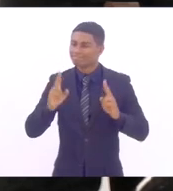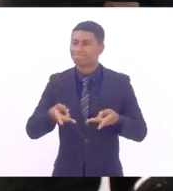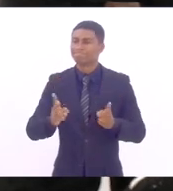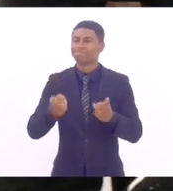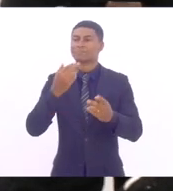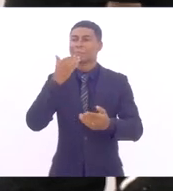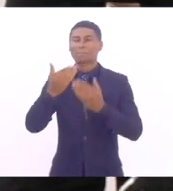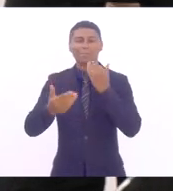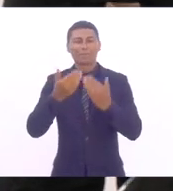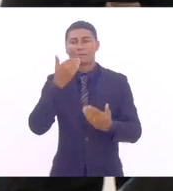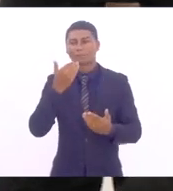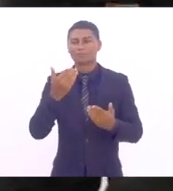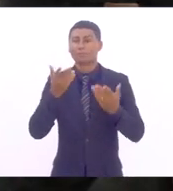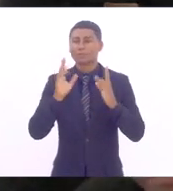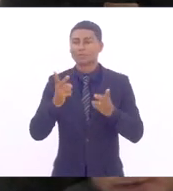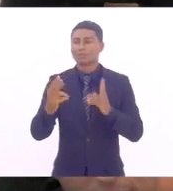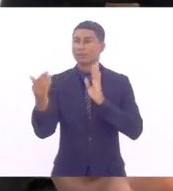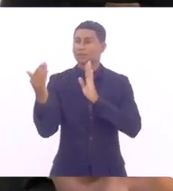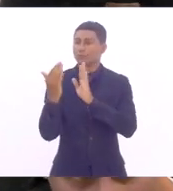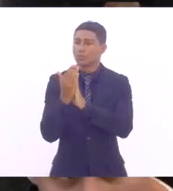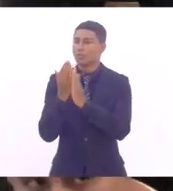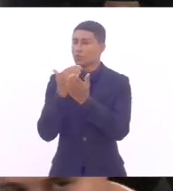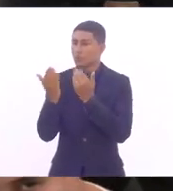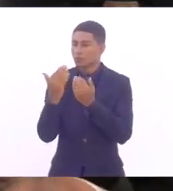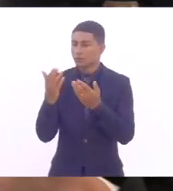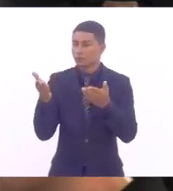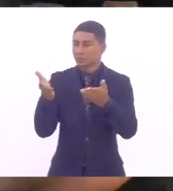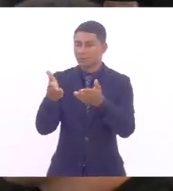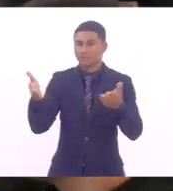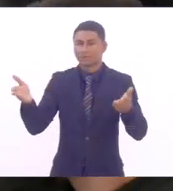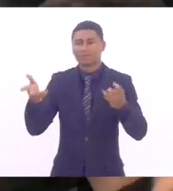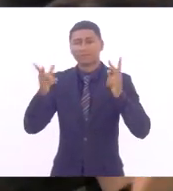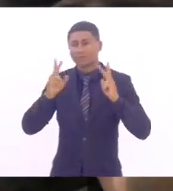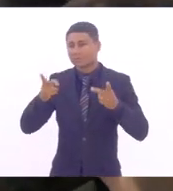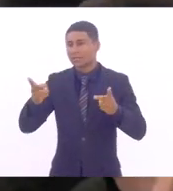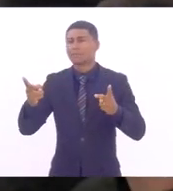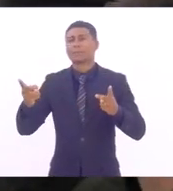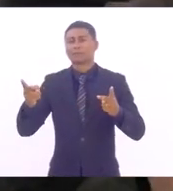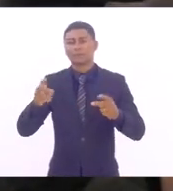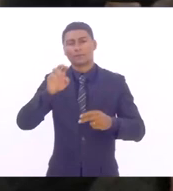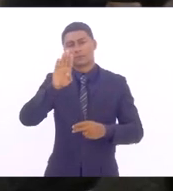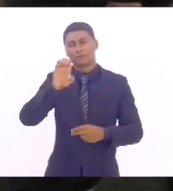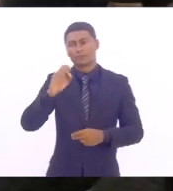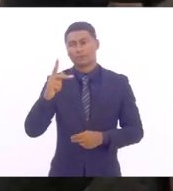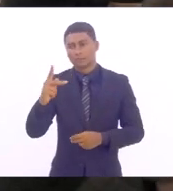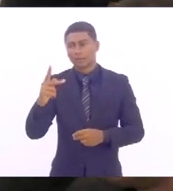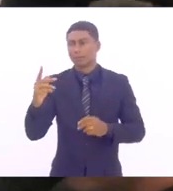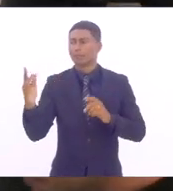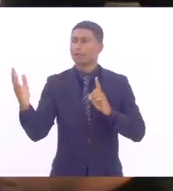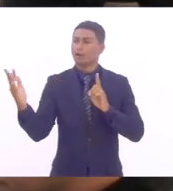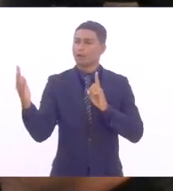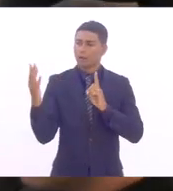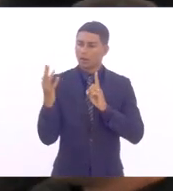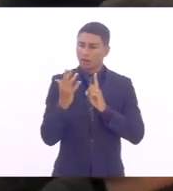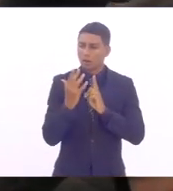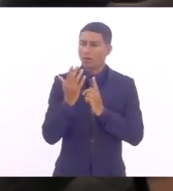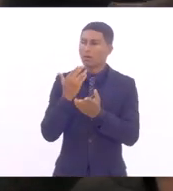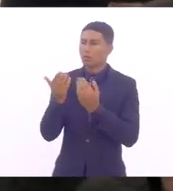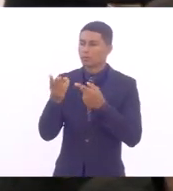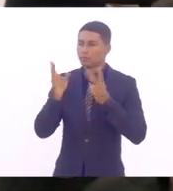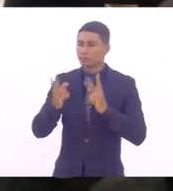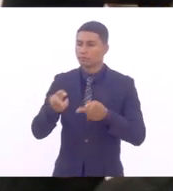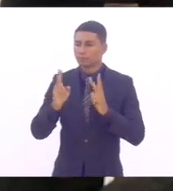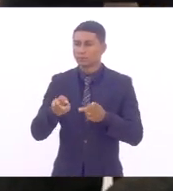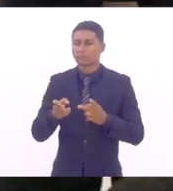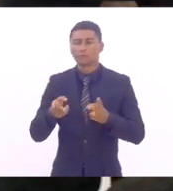com todos eles já foram, sempre recebi de braços abertos no BEP, sempre tive um bom relacionamento com eles e